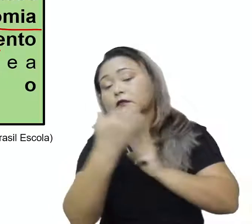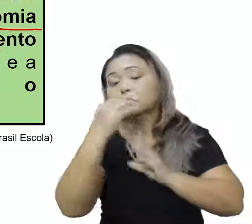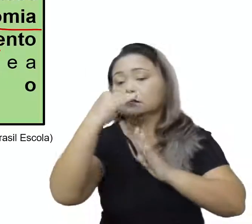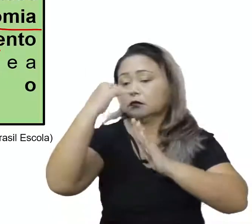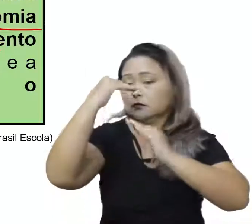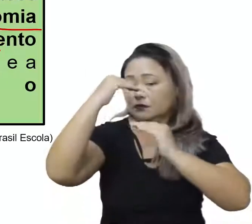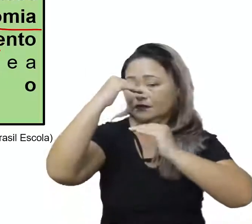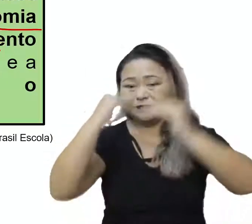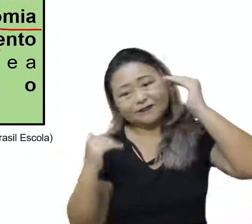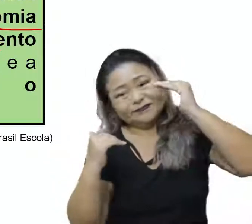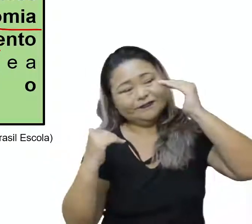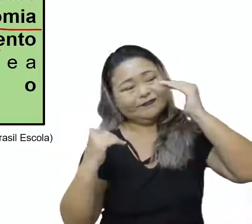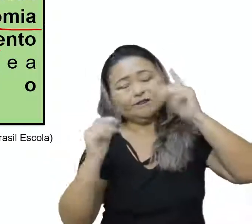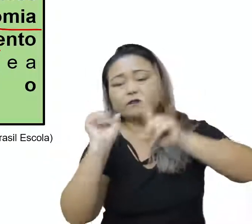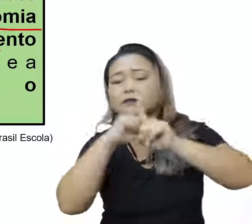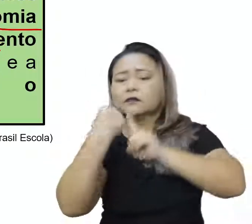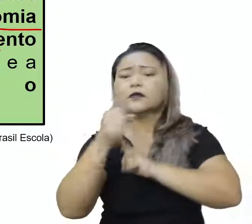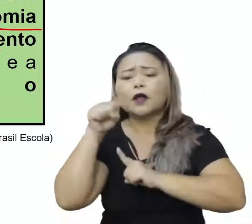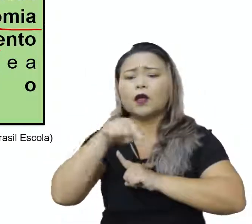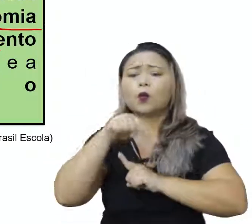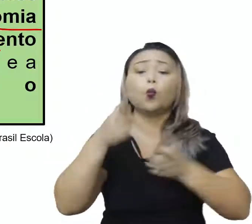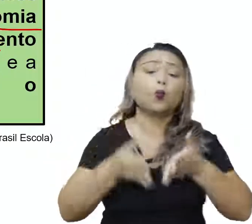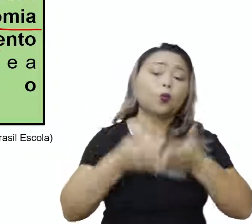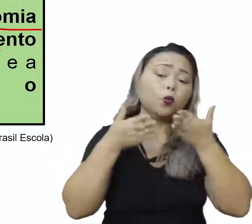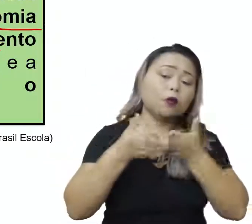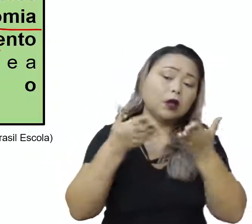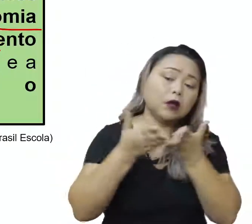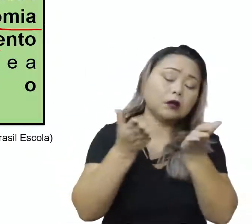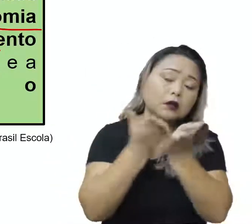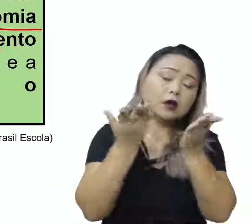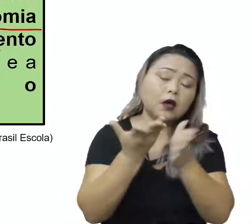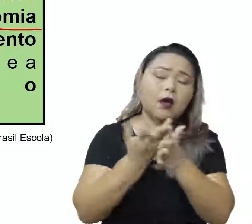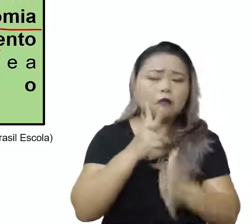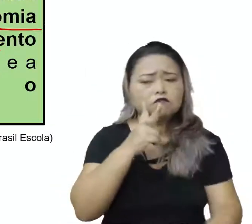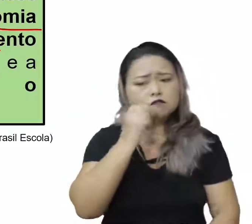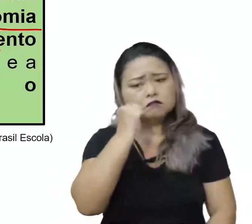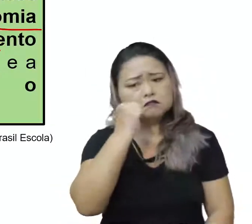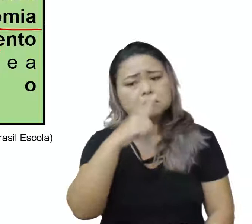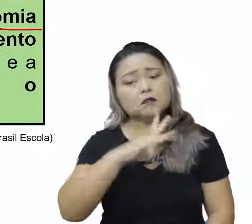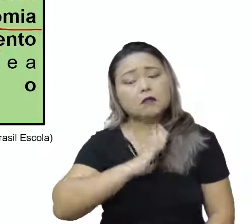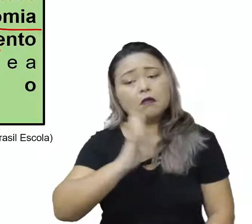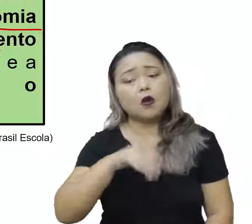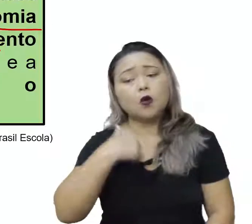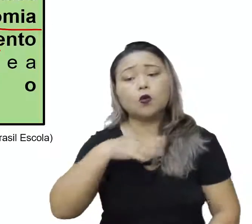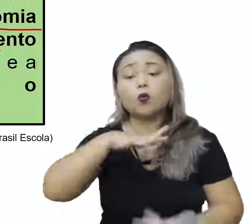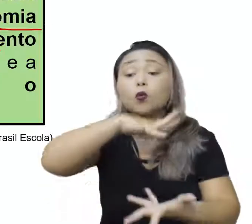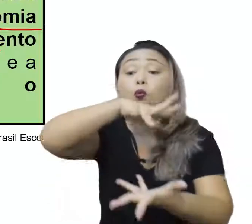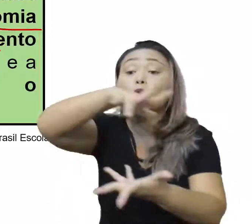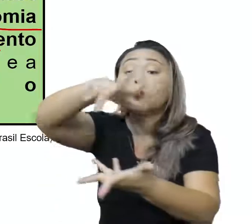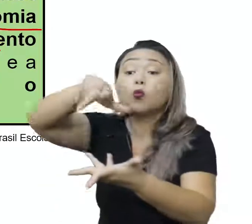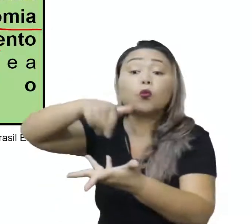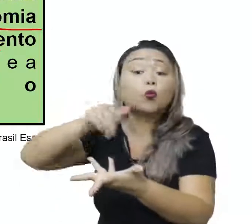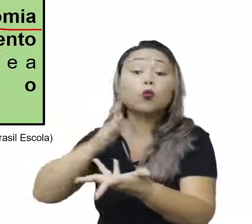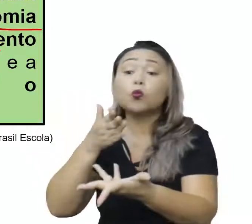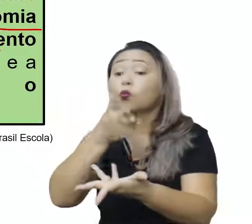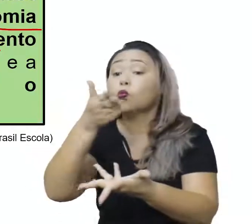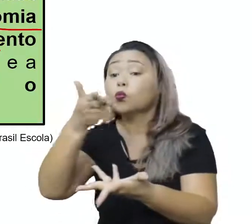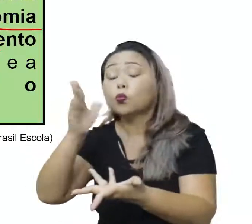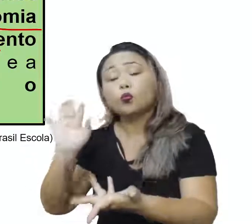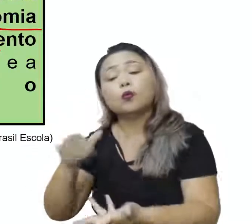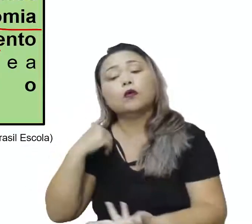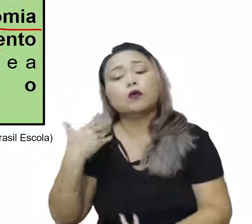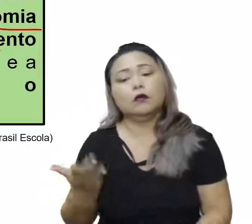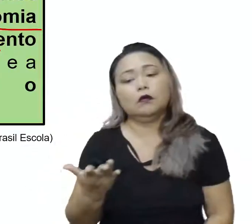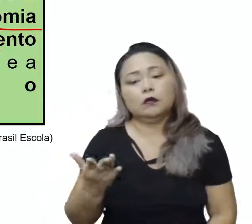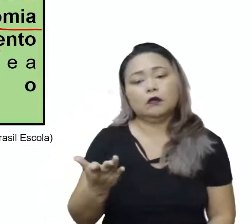social, é justamente essa pobreza de uma forma tão intensa no mundo inteiro. Isso